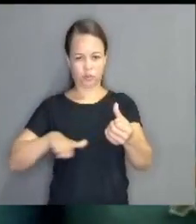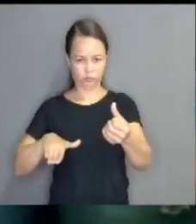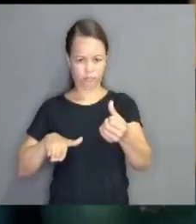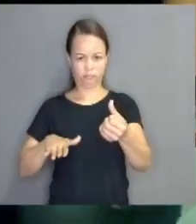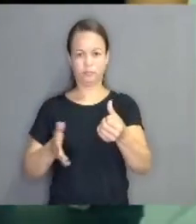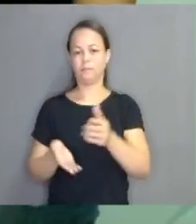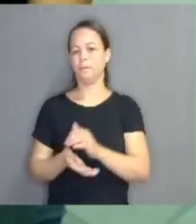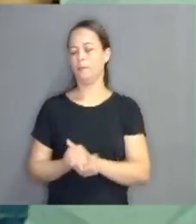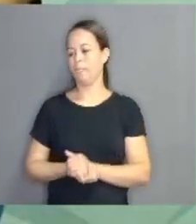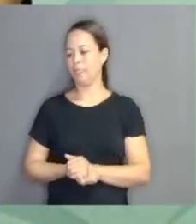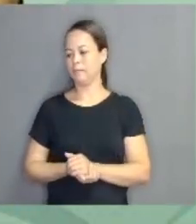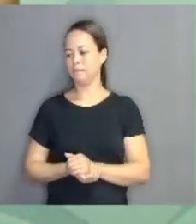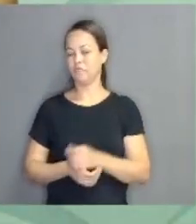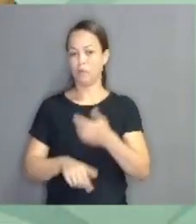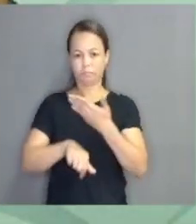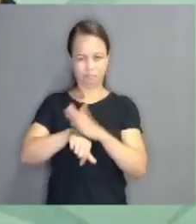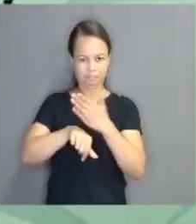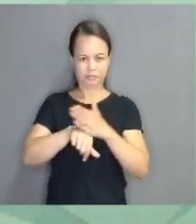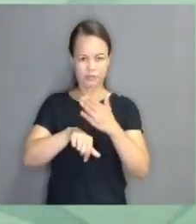pouco?